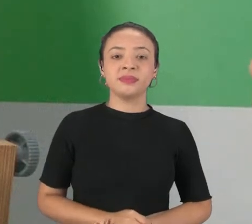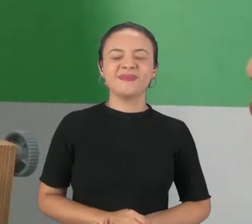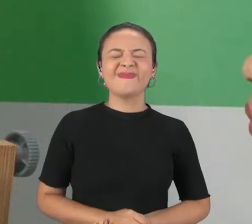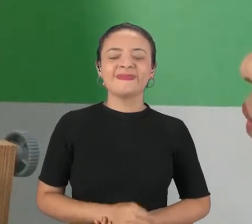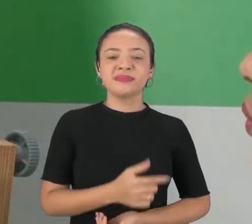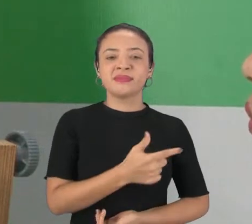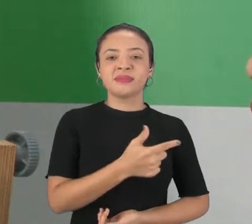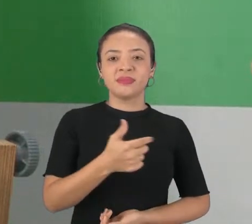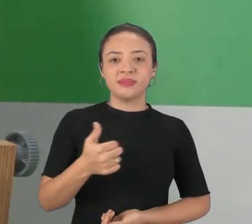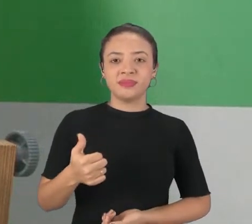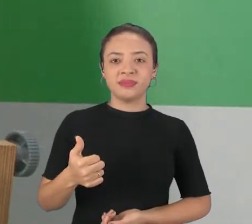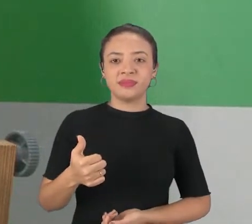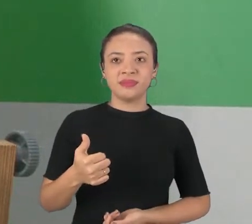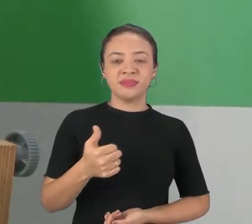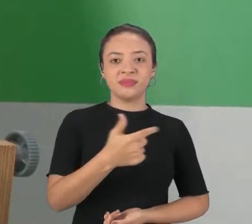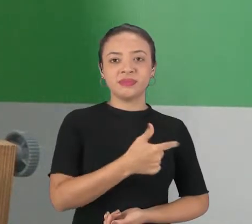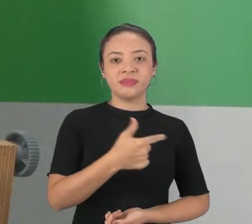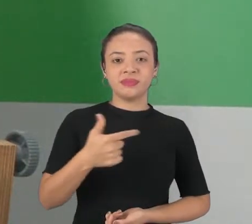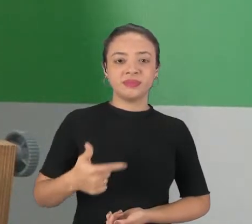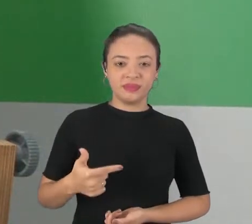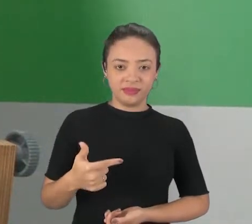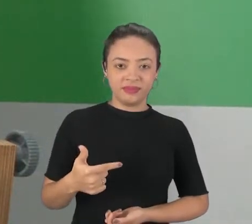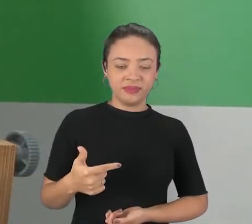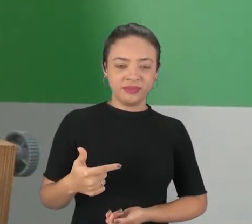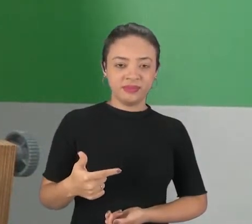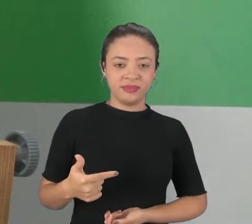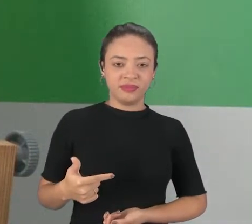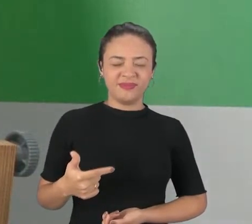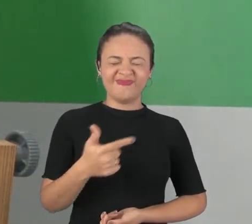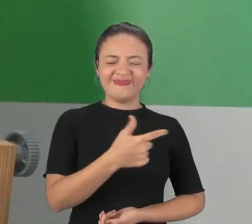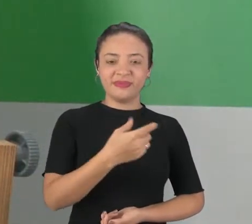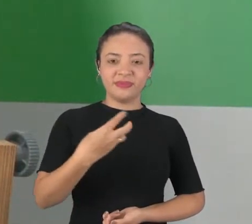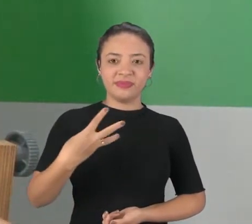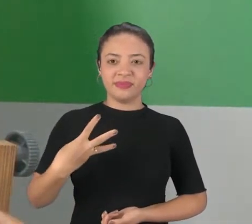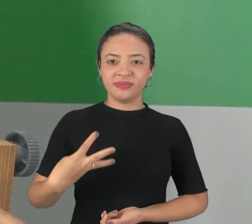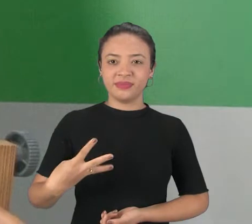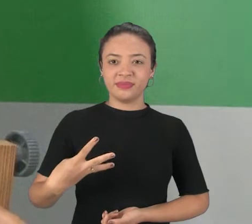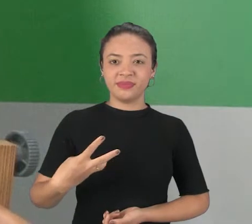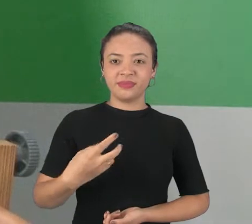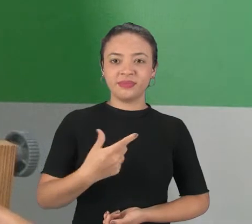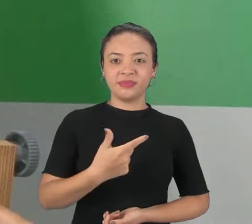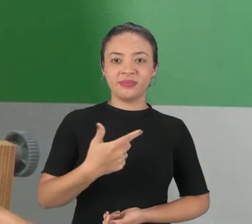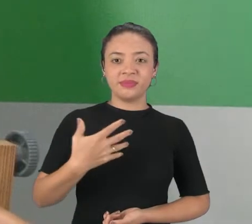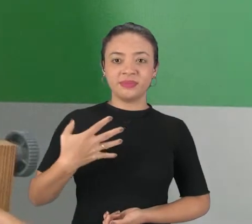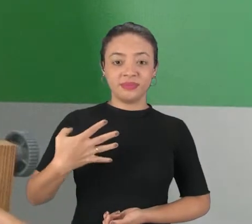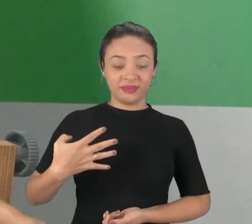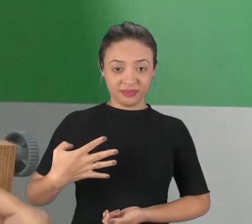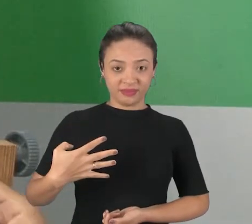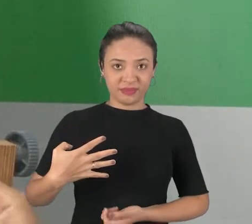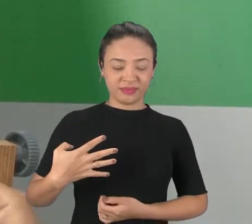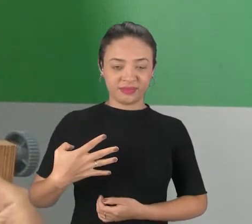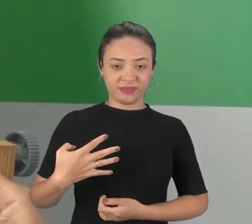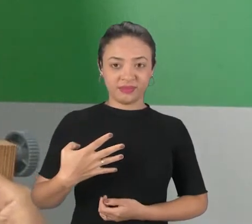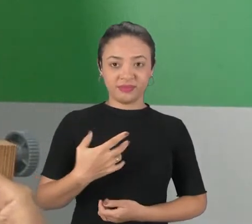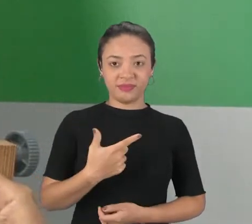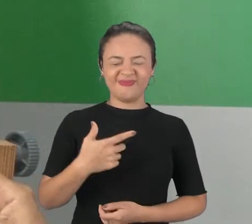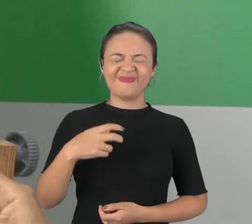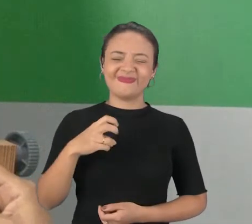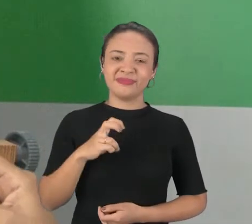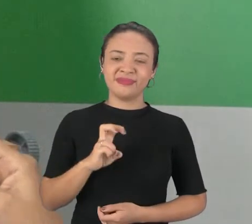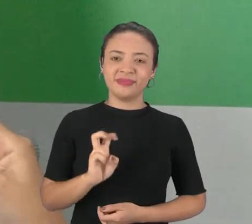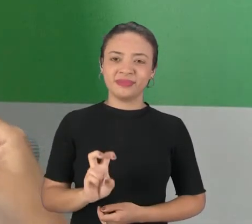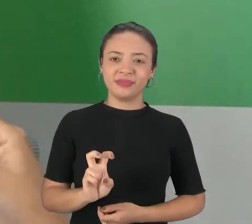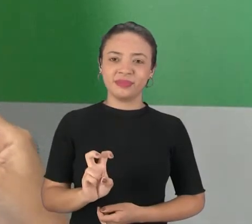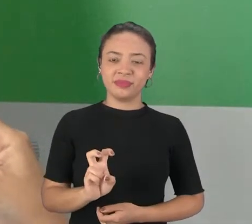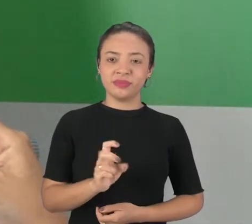com 21 22 23 24 25